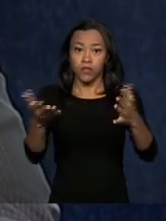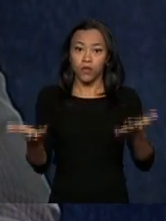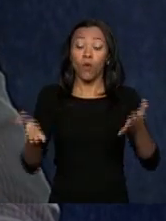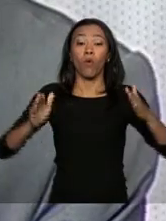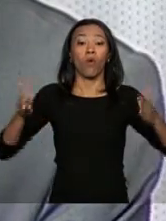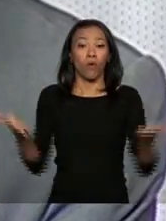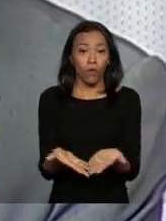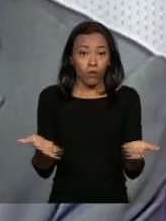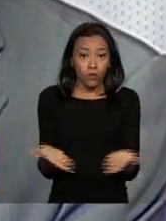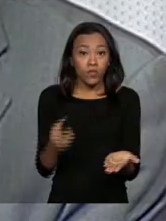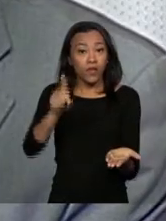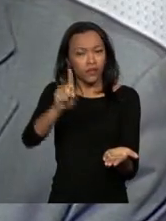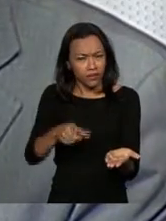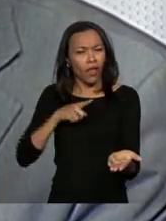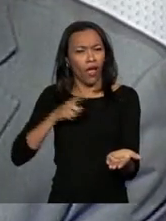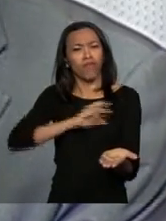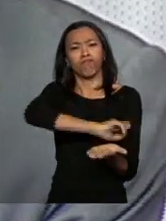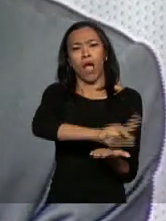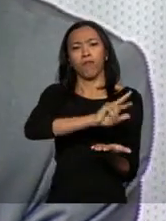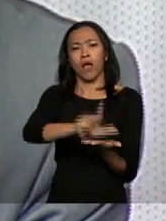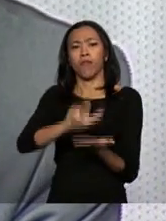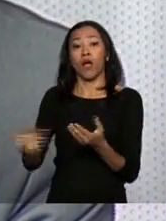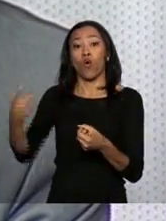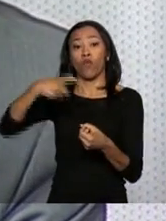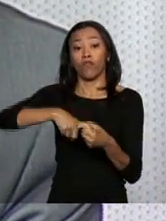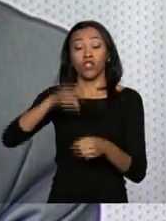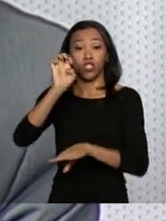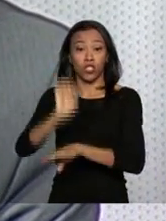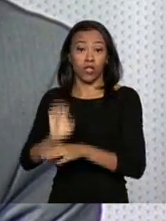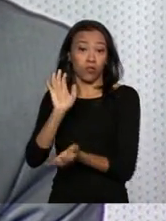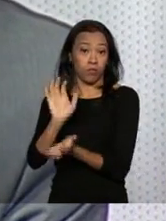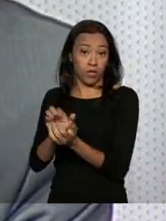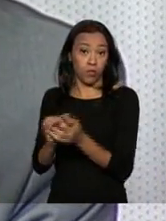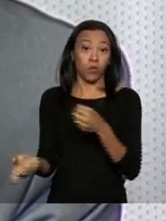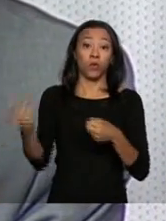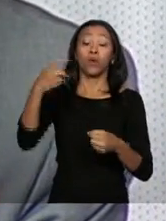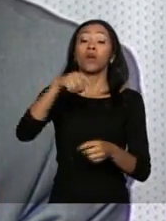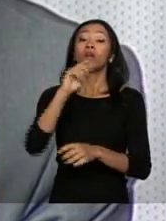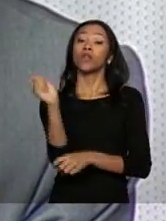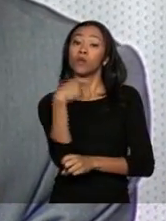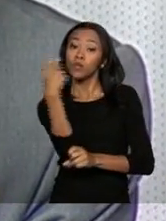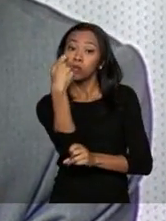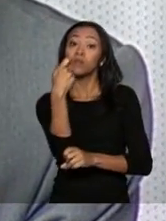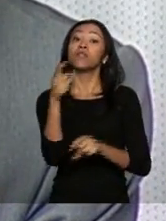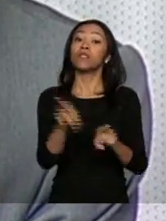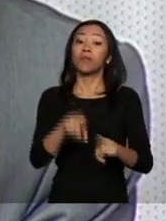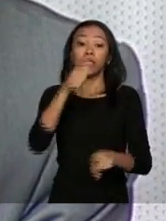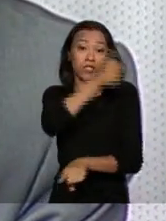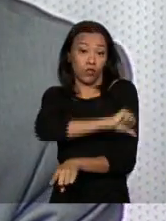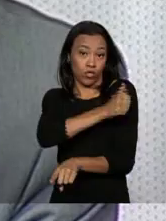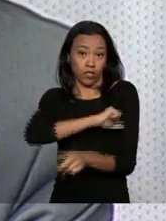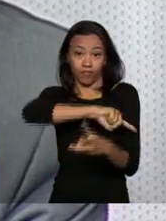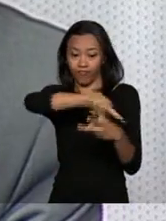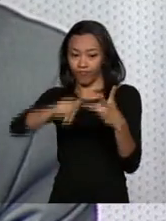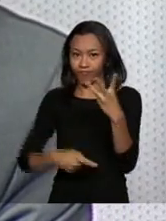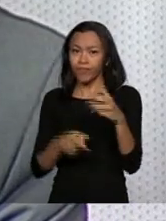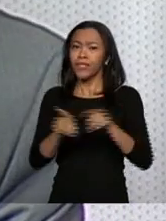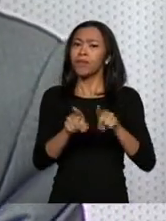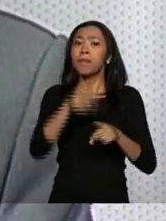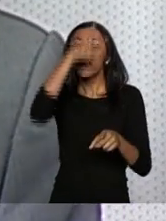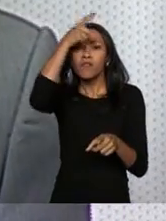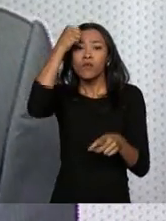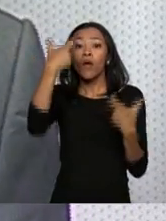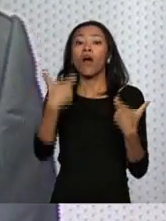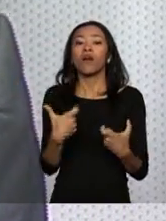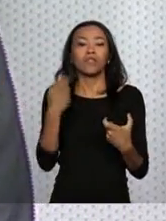atualmente há convênios firmados com os estados de Pernambuco Rio Grande do Sul e Rio de Janeiro e com a Prefeitura de São